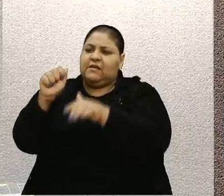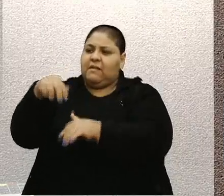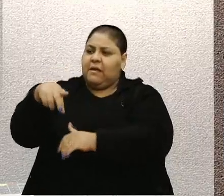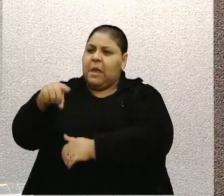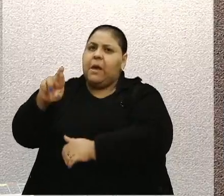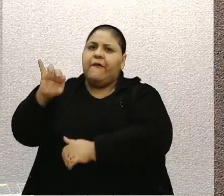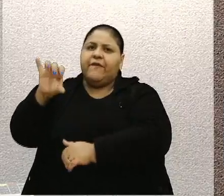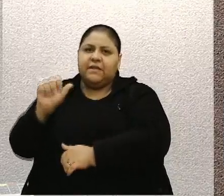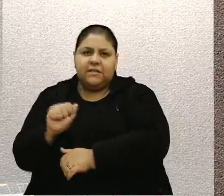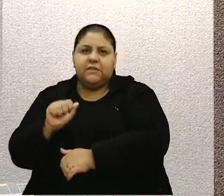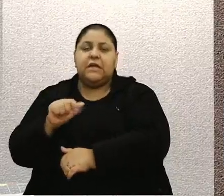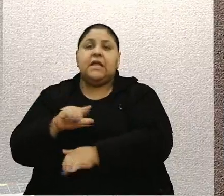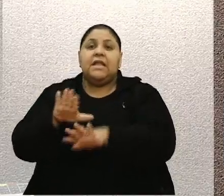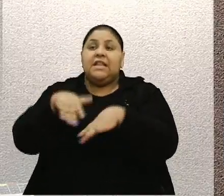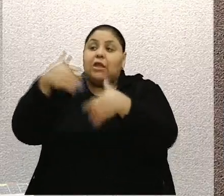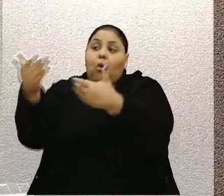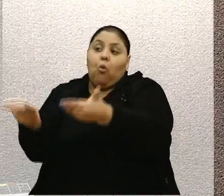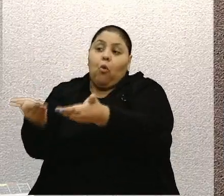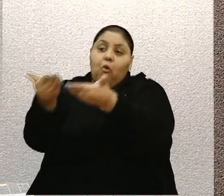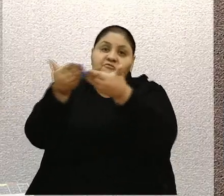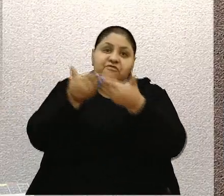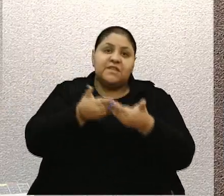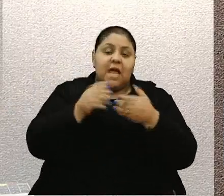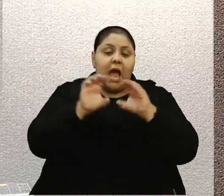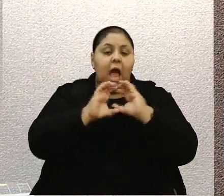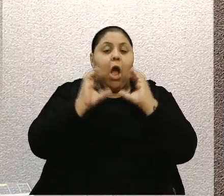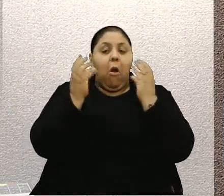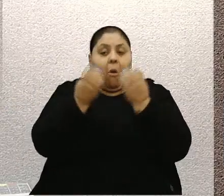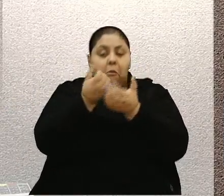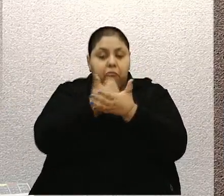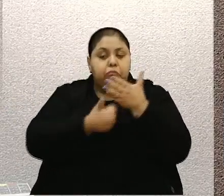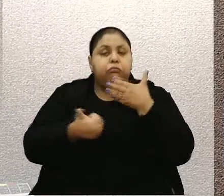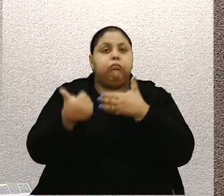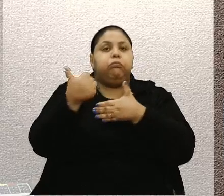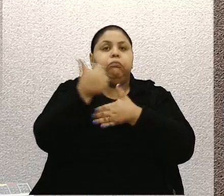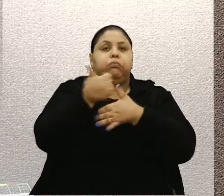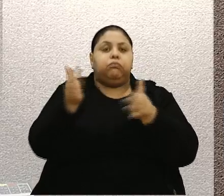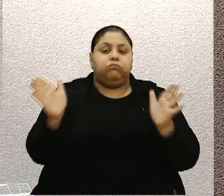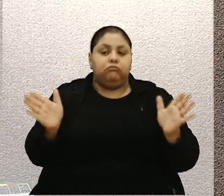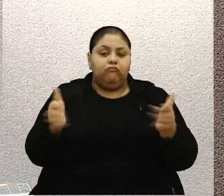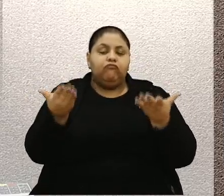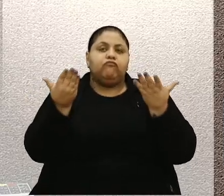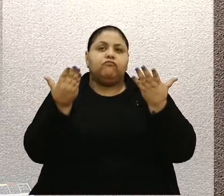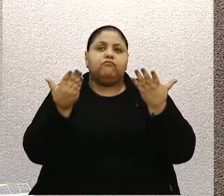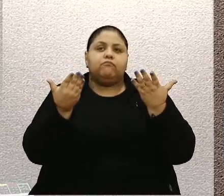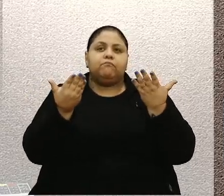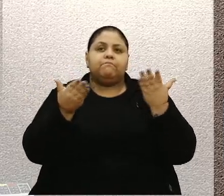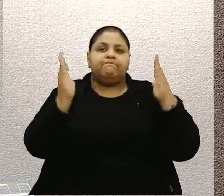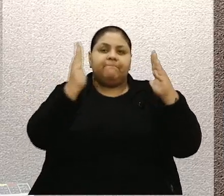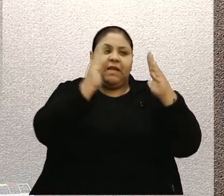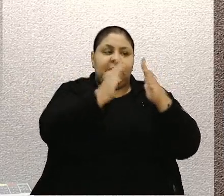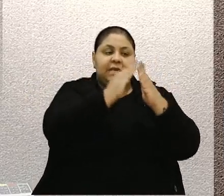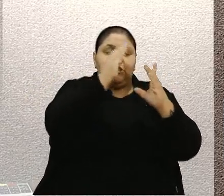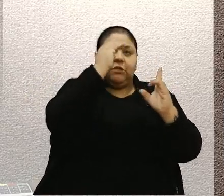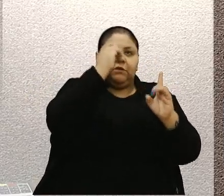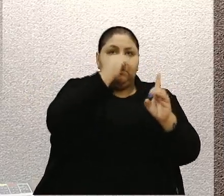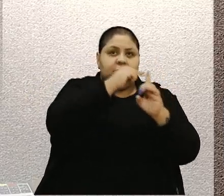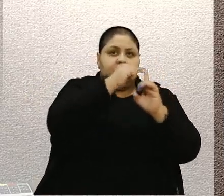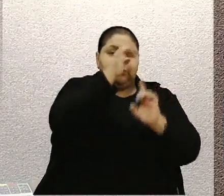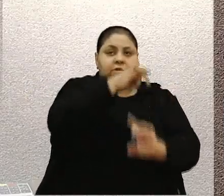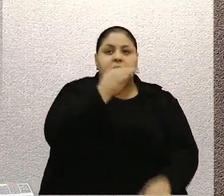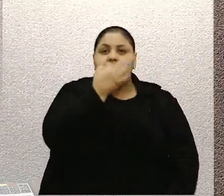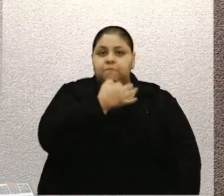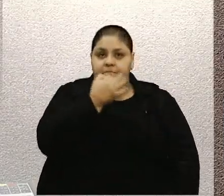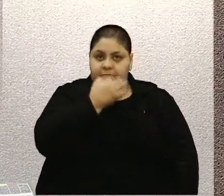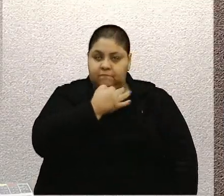Então, convidar a comunidade a prestigiar este evento, né, na Catedral aqui de Caxias